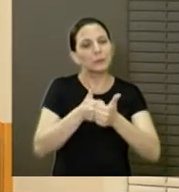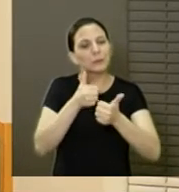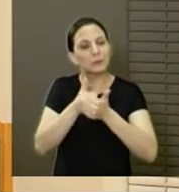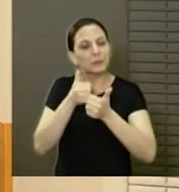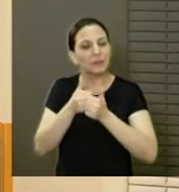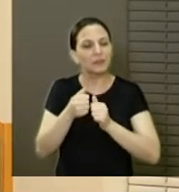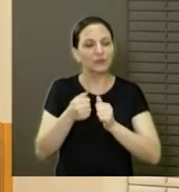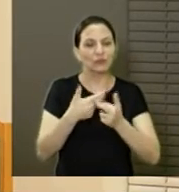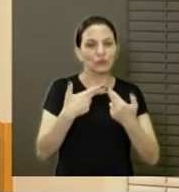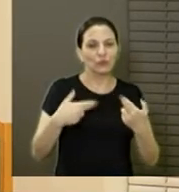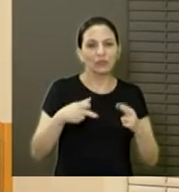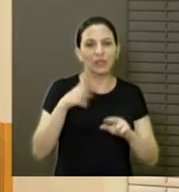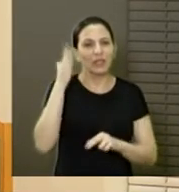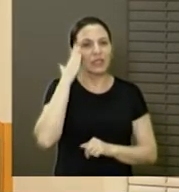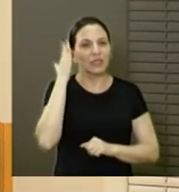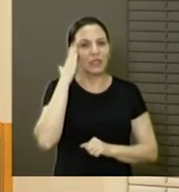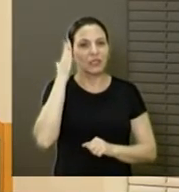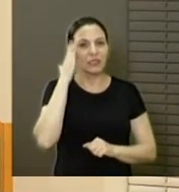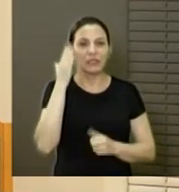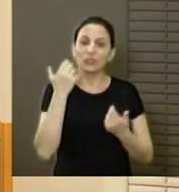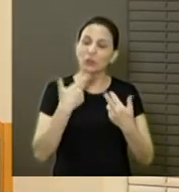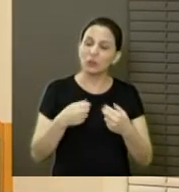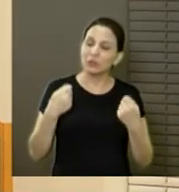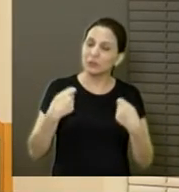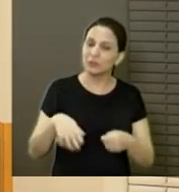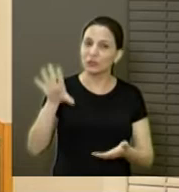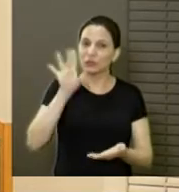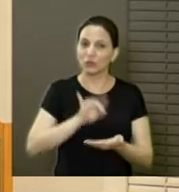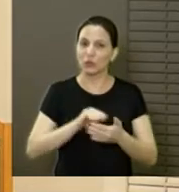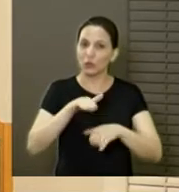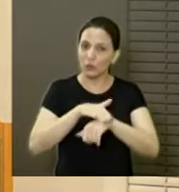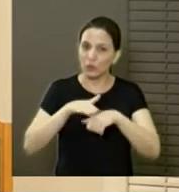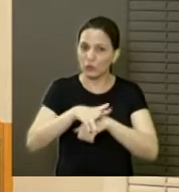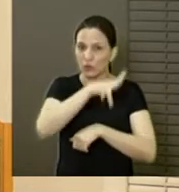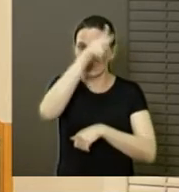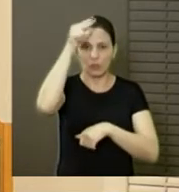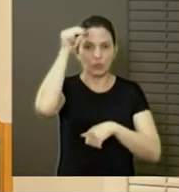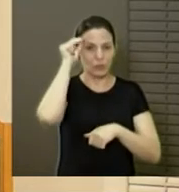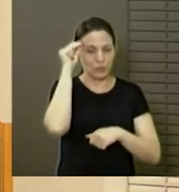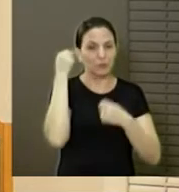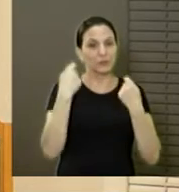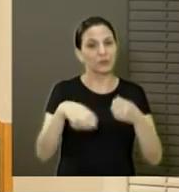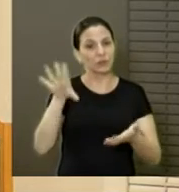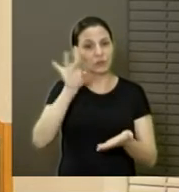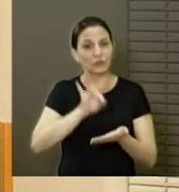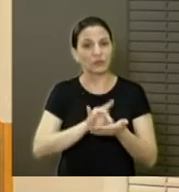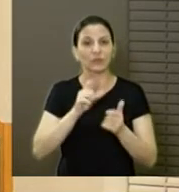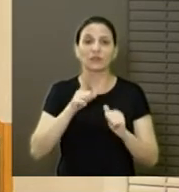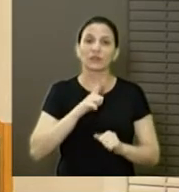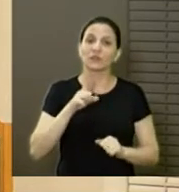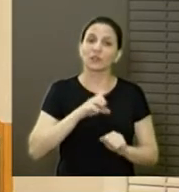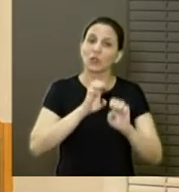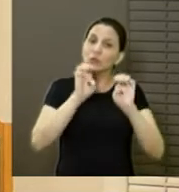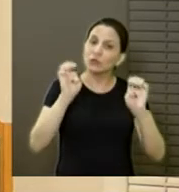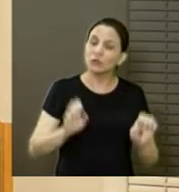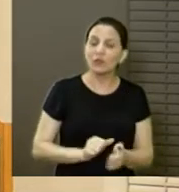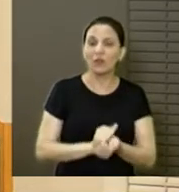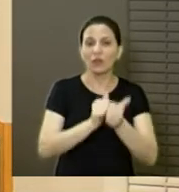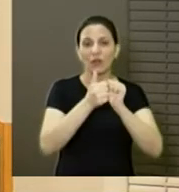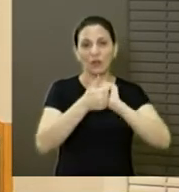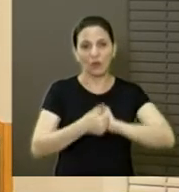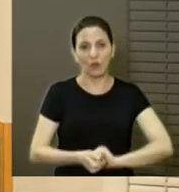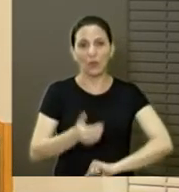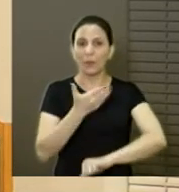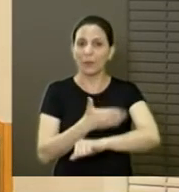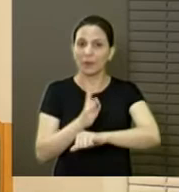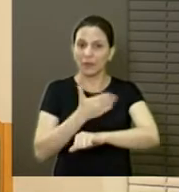da modalidade para entendermos as principais demandas. Vamos conversar com o executivo sobre as necessidades para que tenha uma estrutura adequada para